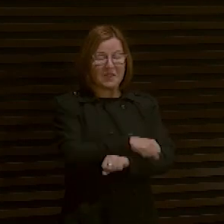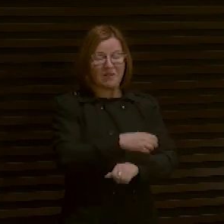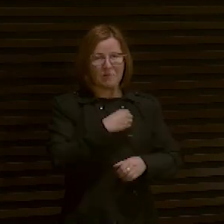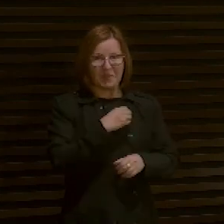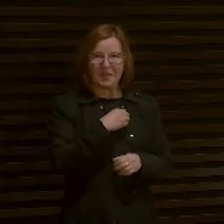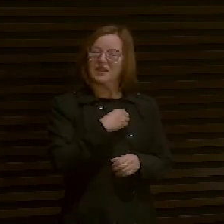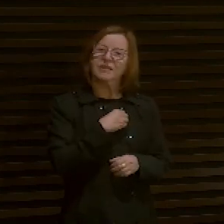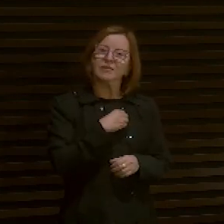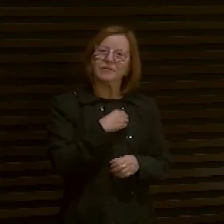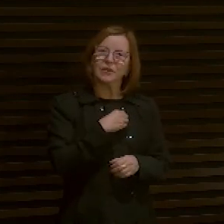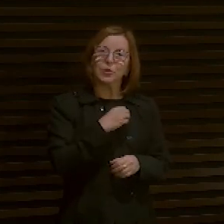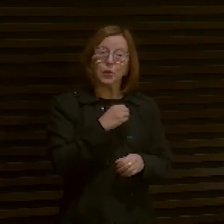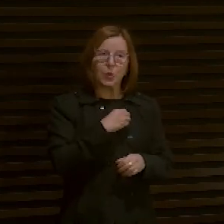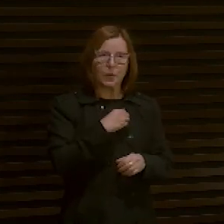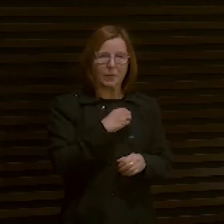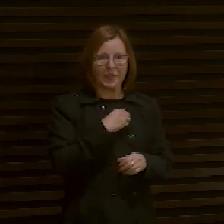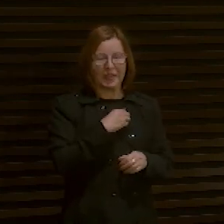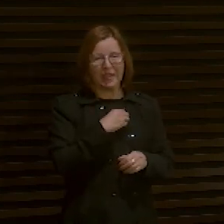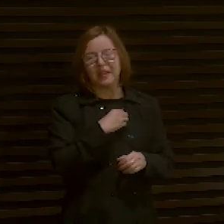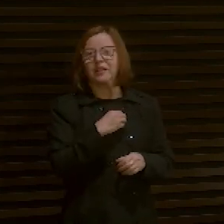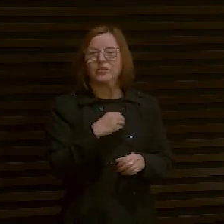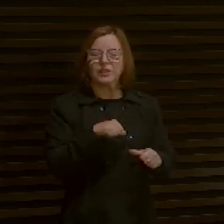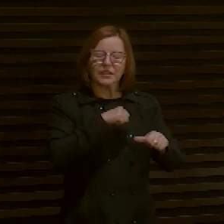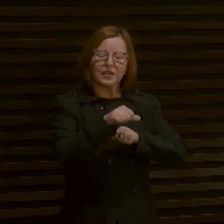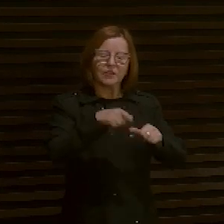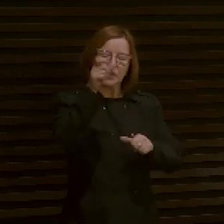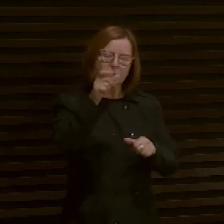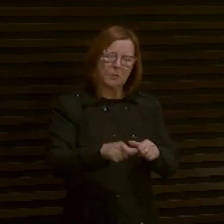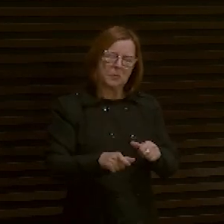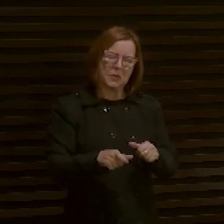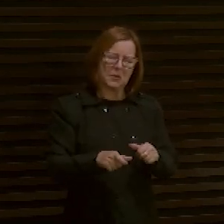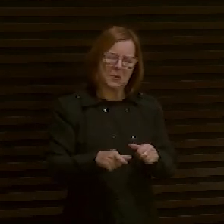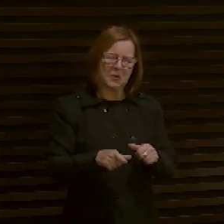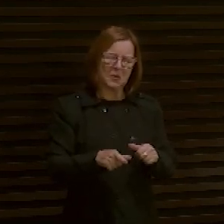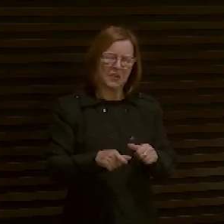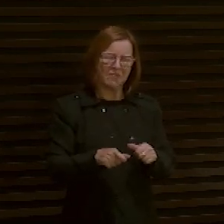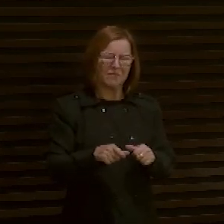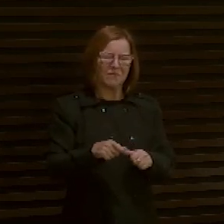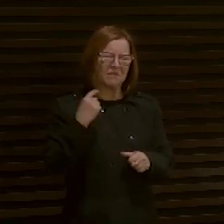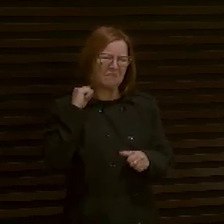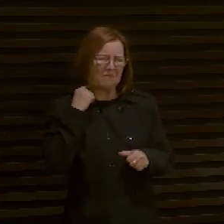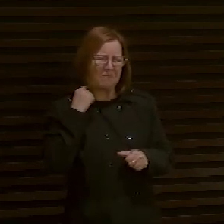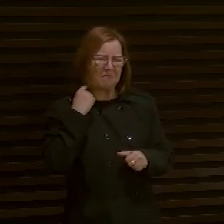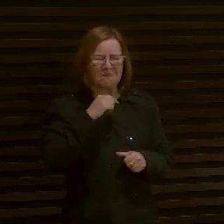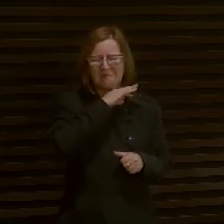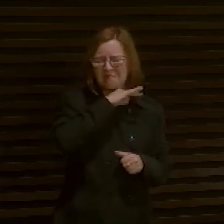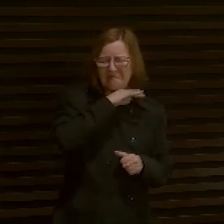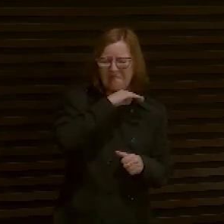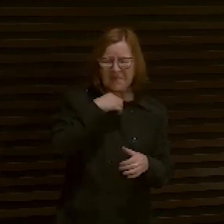pecado, ele reduz o ser humano à condição de miséria espiritual, podridão e desespero. É